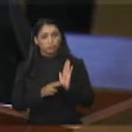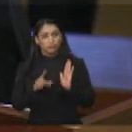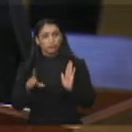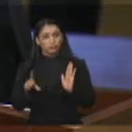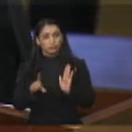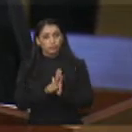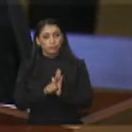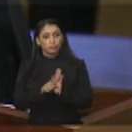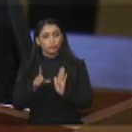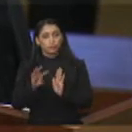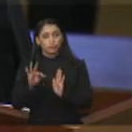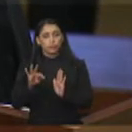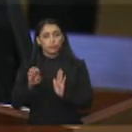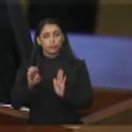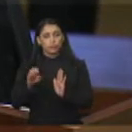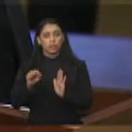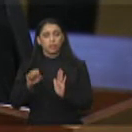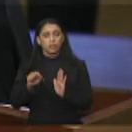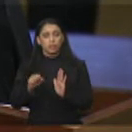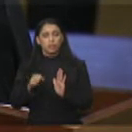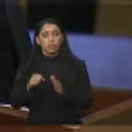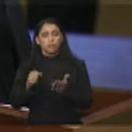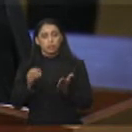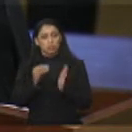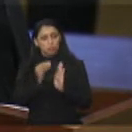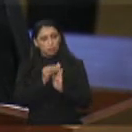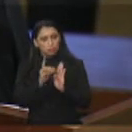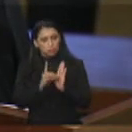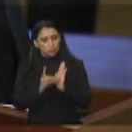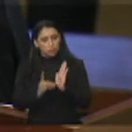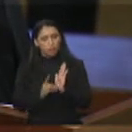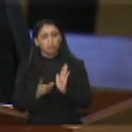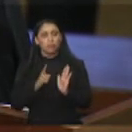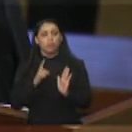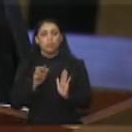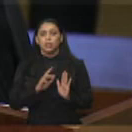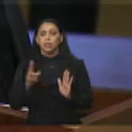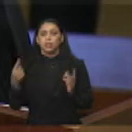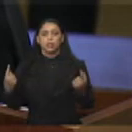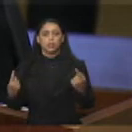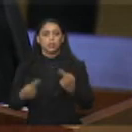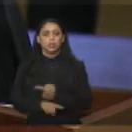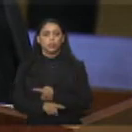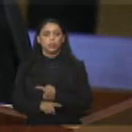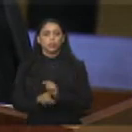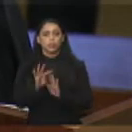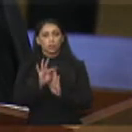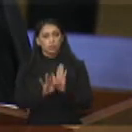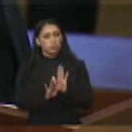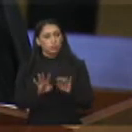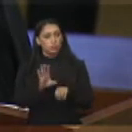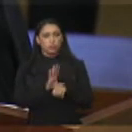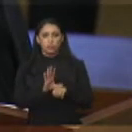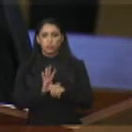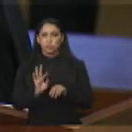de modo que as teses deduzidas pelo autor não caracterizariam ofensa direta ao texto